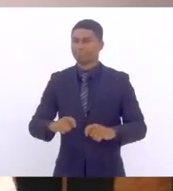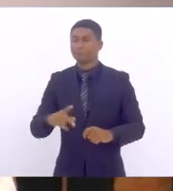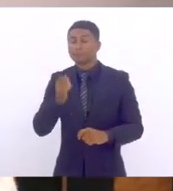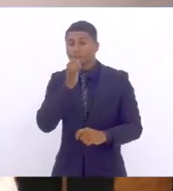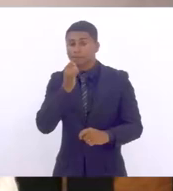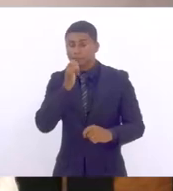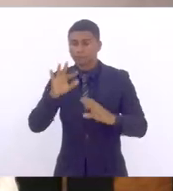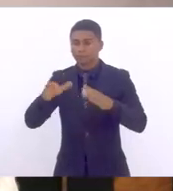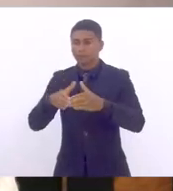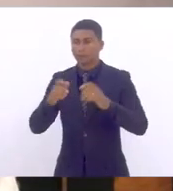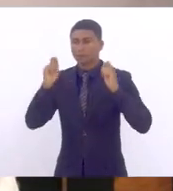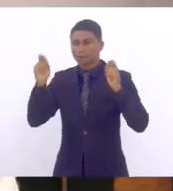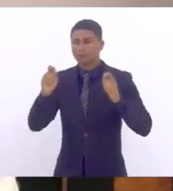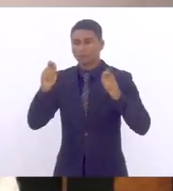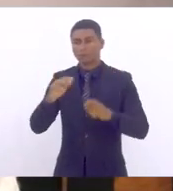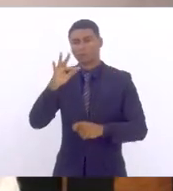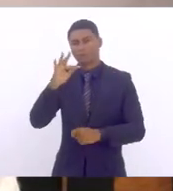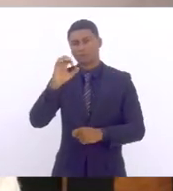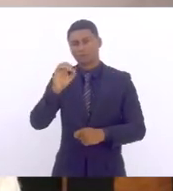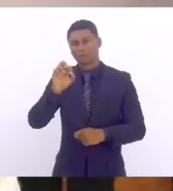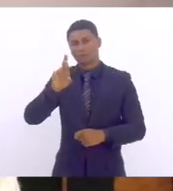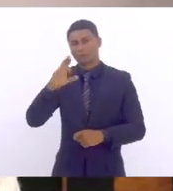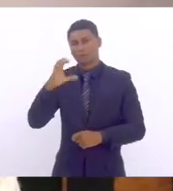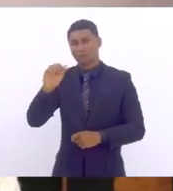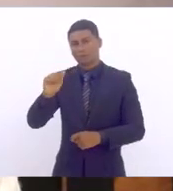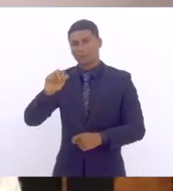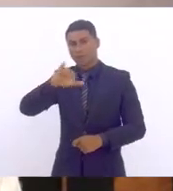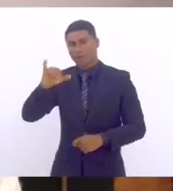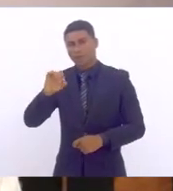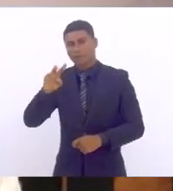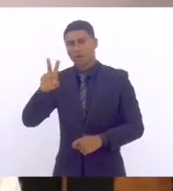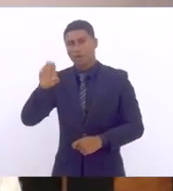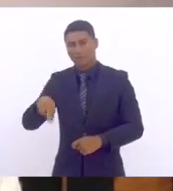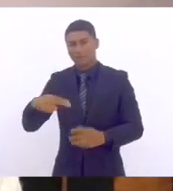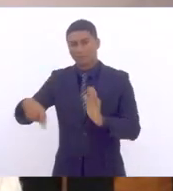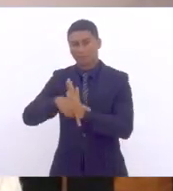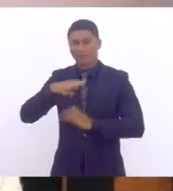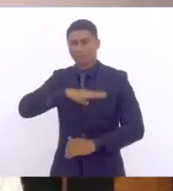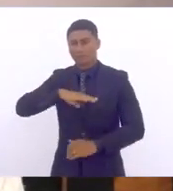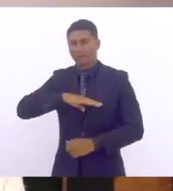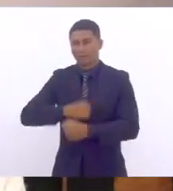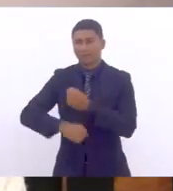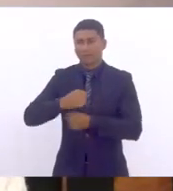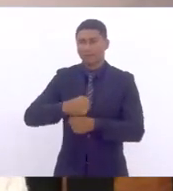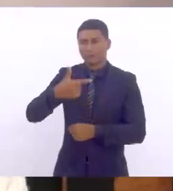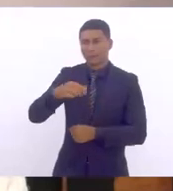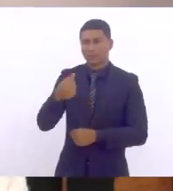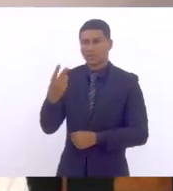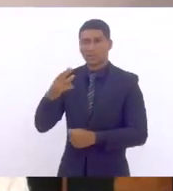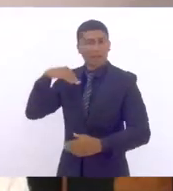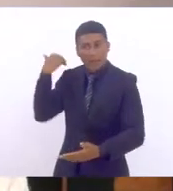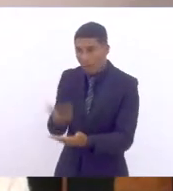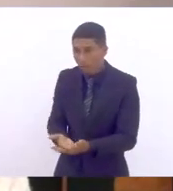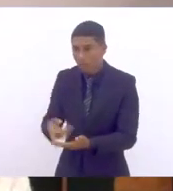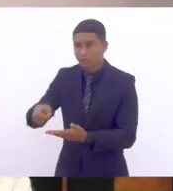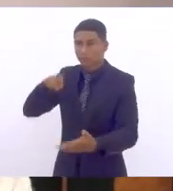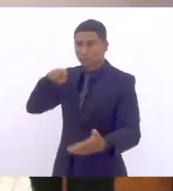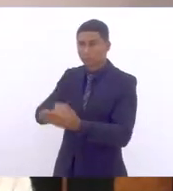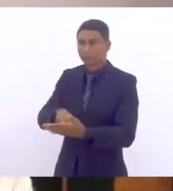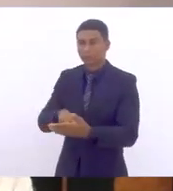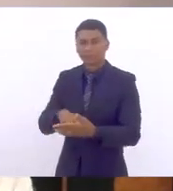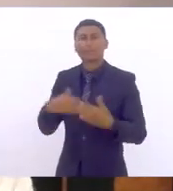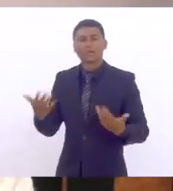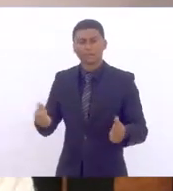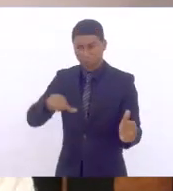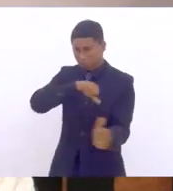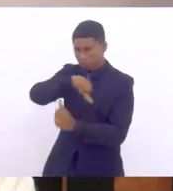Jovem do Vasco. Desde 2013 que eles estão punidos. Será que de lá para cá nada mudou? Hoje